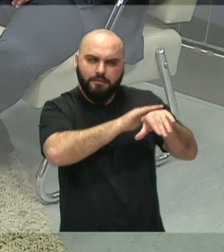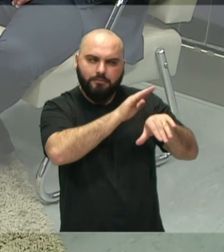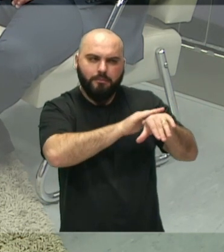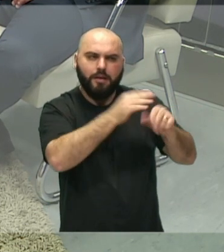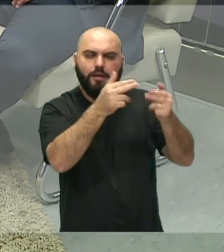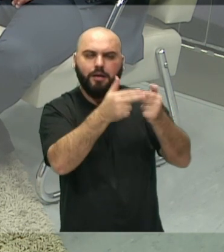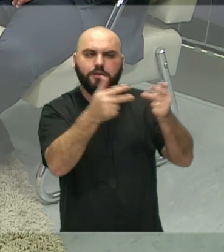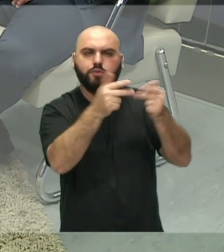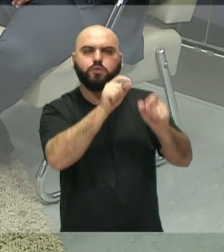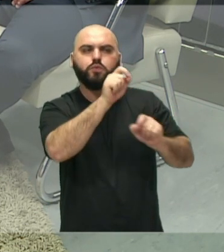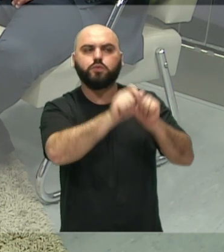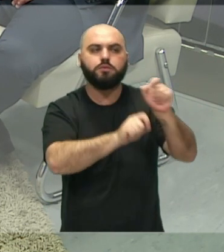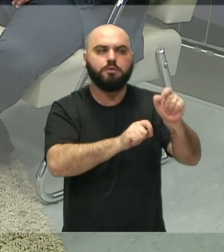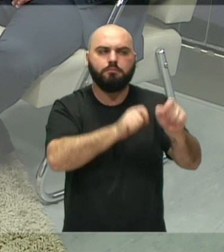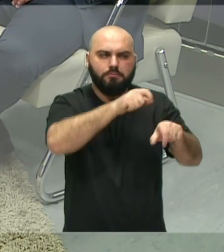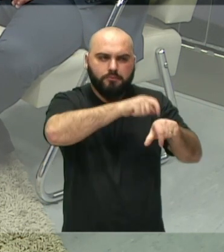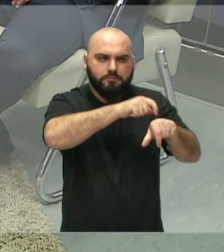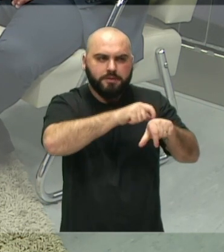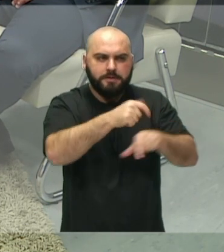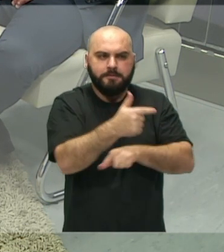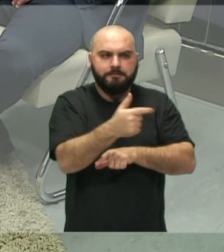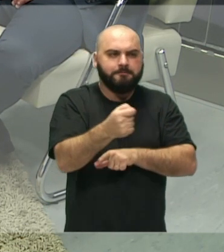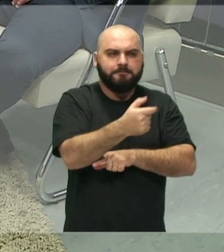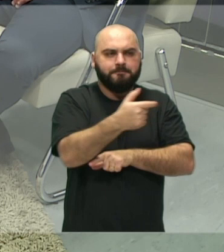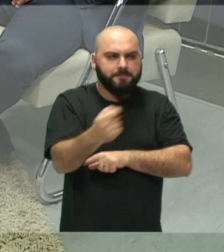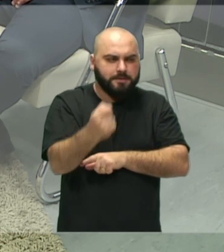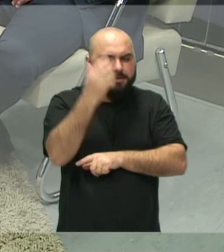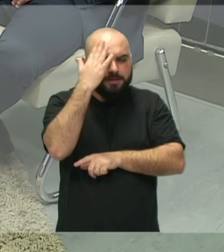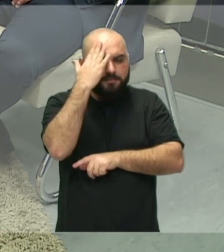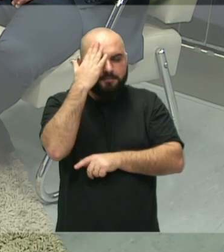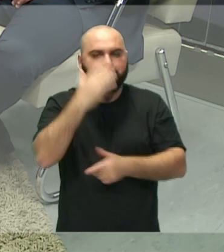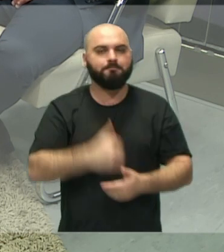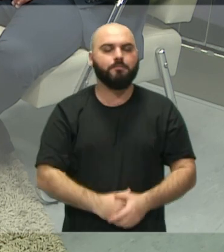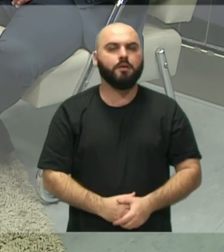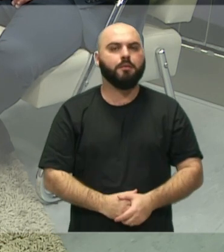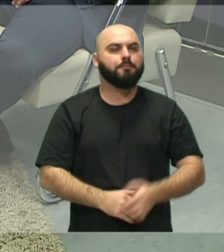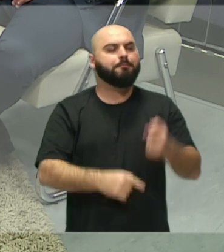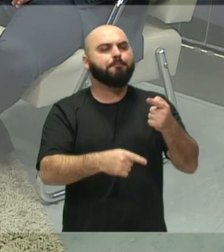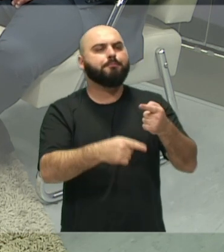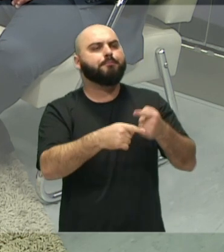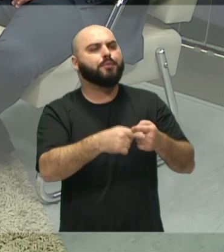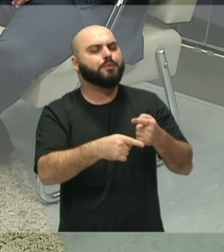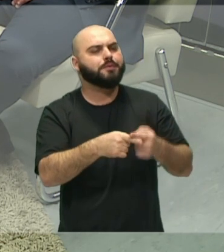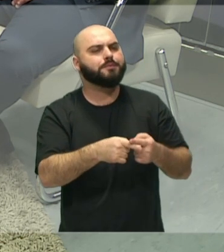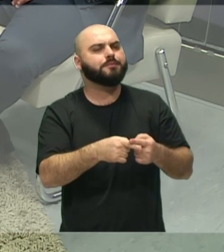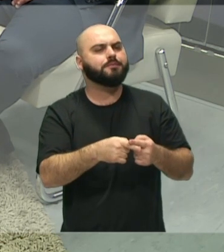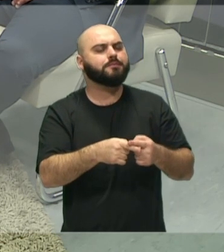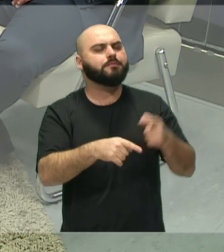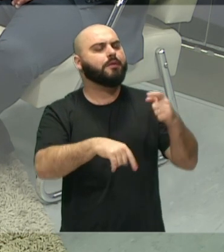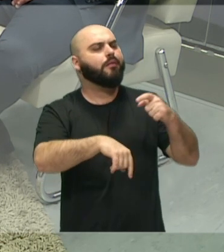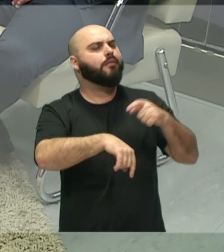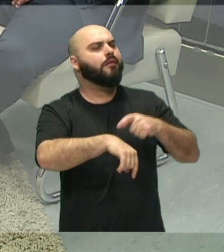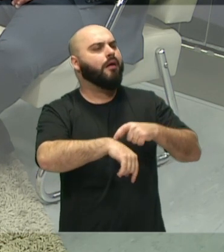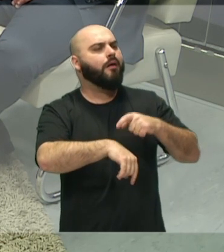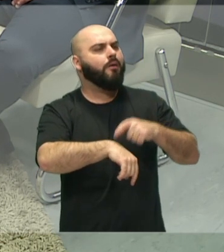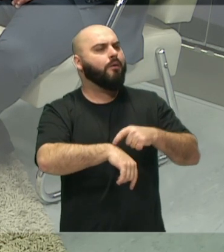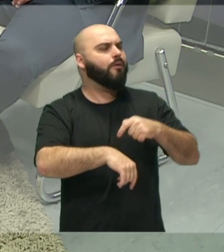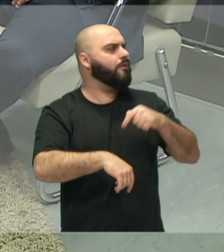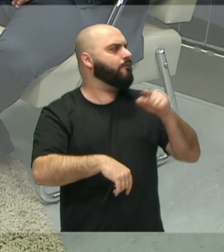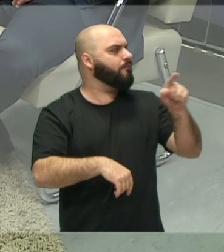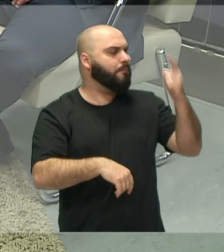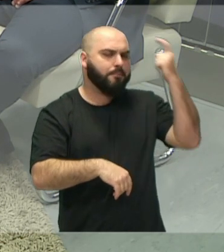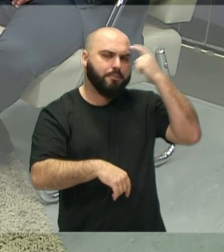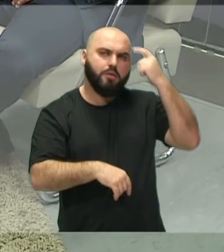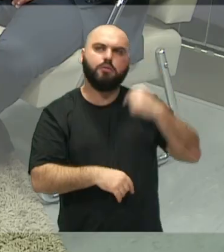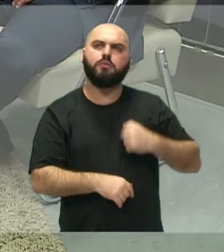de 2020. Quais fatores, o que foi o fator determinante que na hora assim, vou ser o candidato, como é